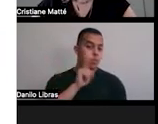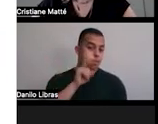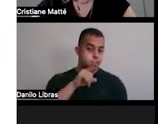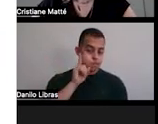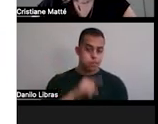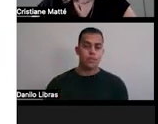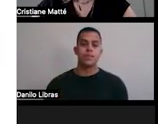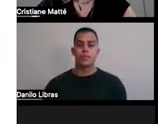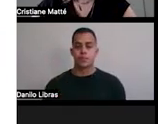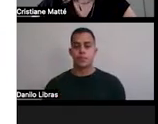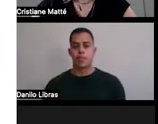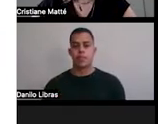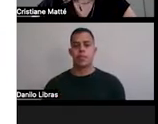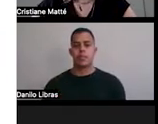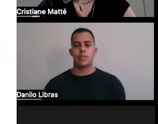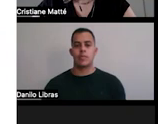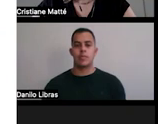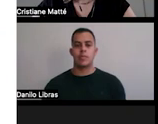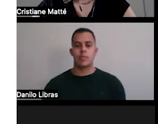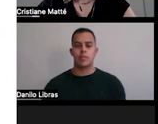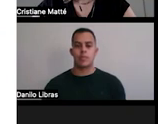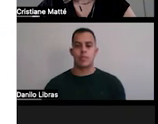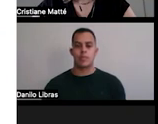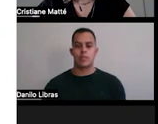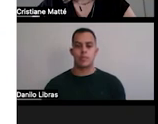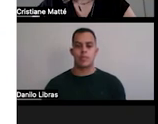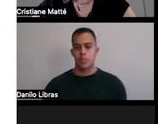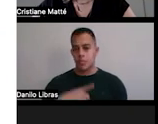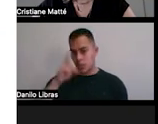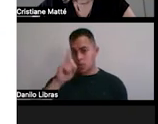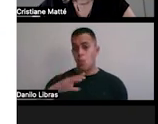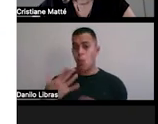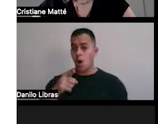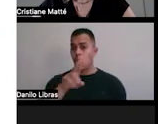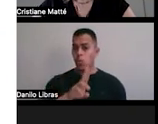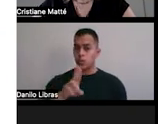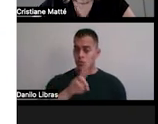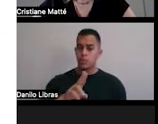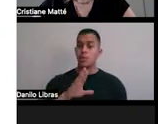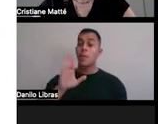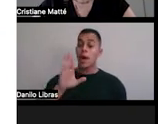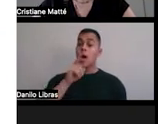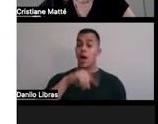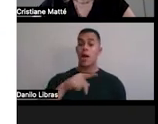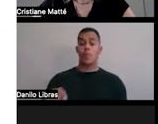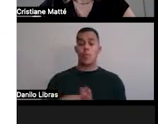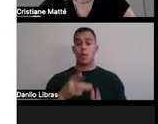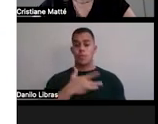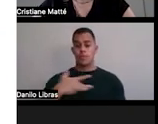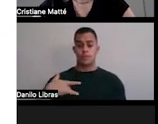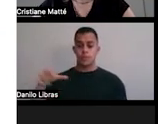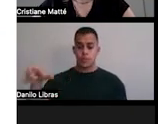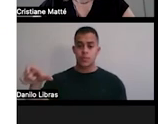então, esse aqui é o Medicare, não sei qual que é o que eles utilizam, mas enfim, beneficiários de um plano de saúde que